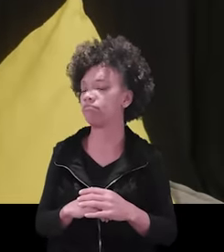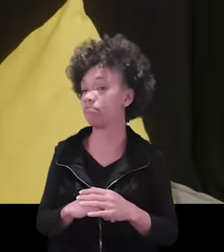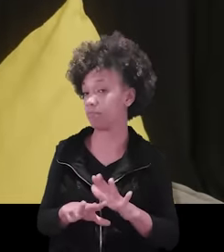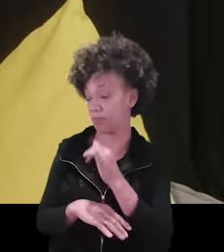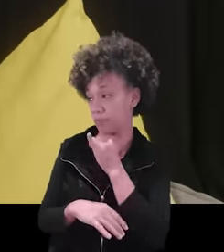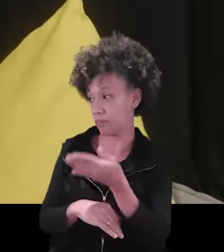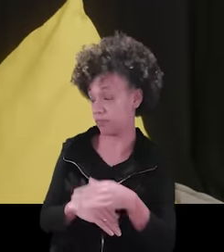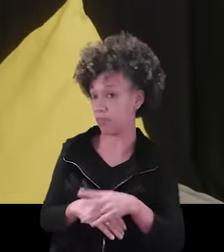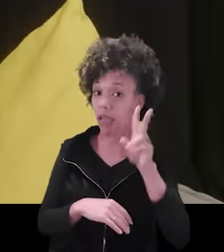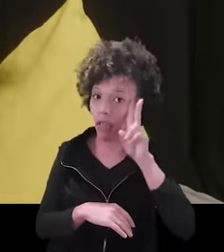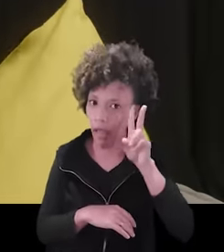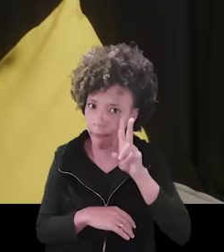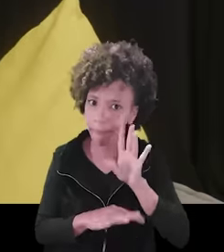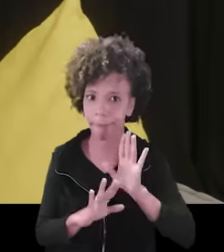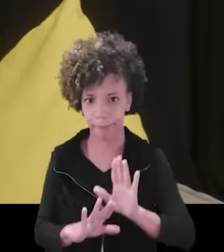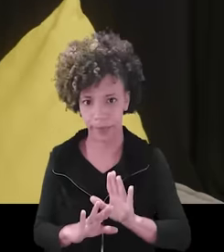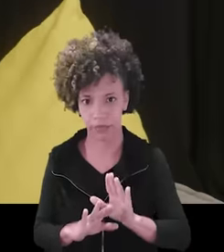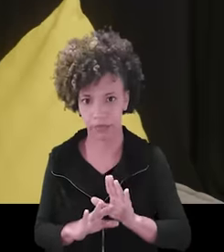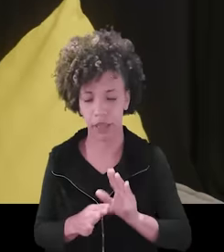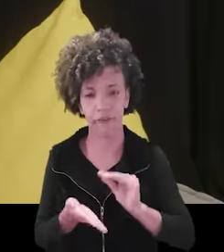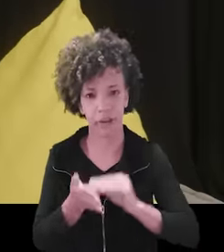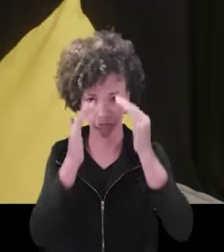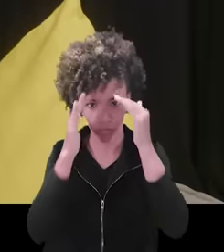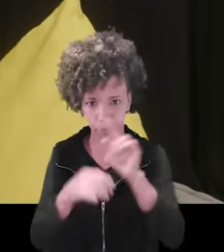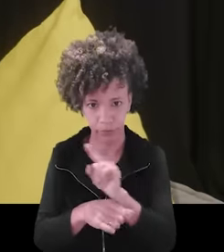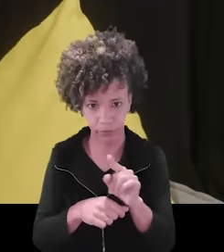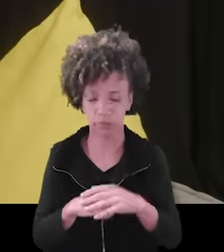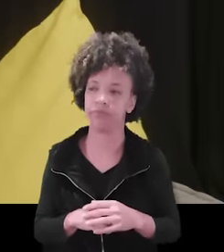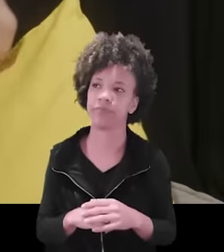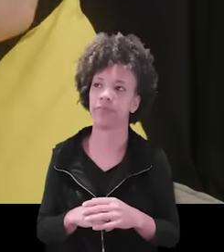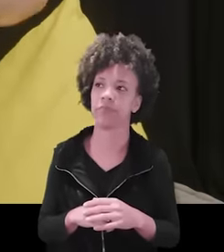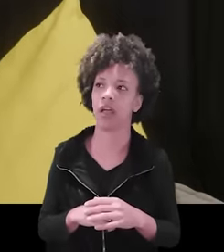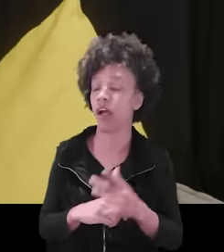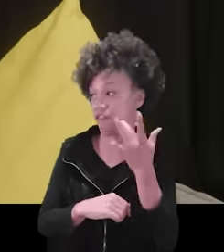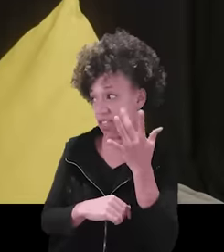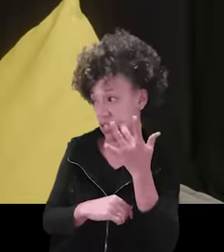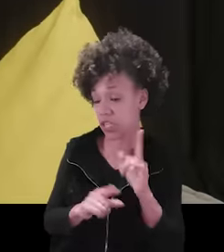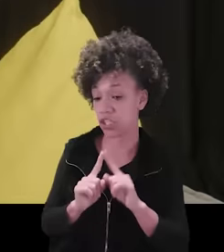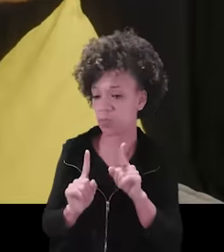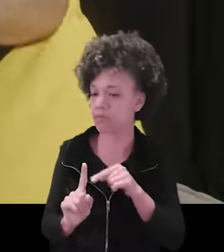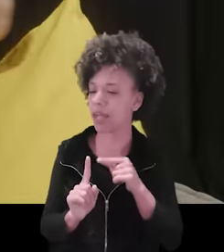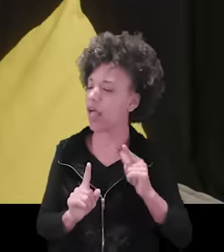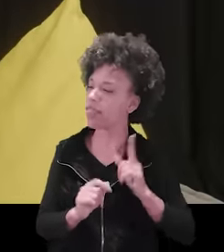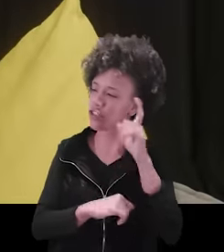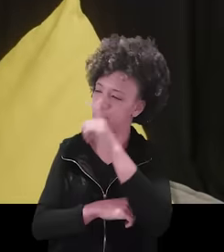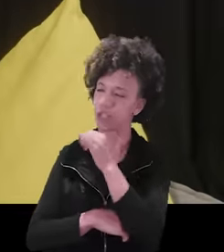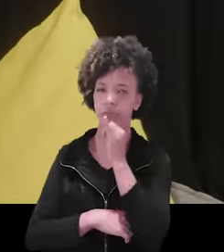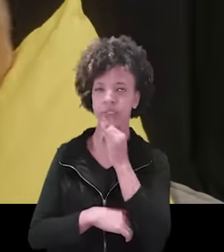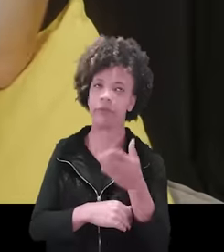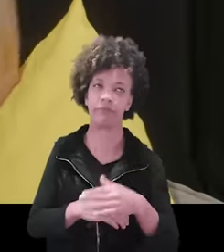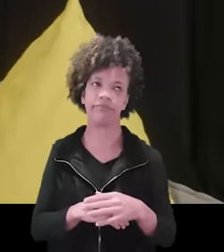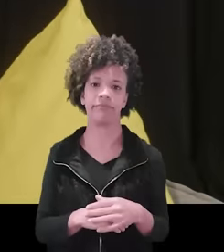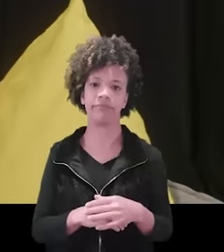mais assim lembrando no mundo ser responsáveis daí é uma coisa assim só as facilidades mas para chegar nisso tem muita